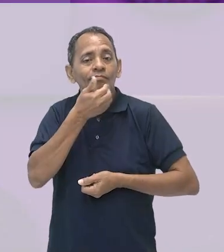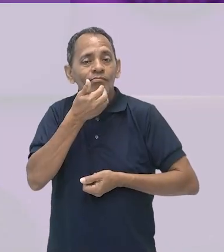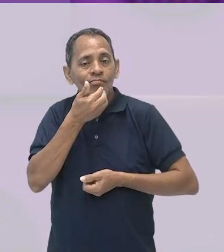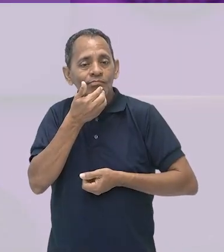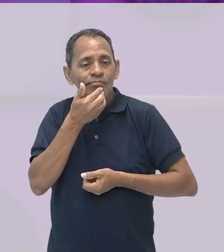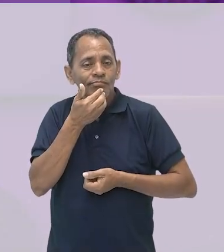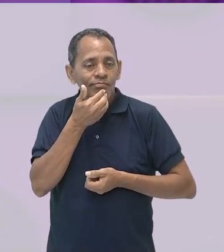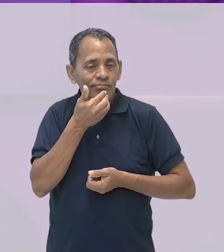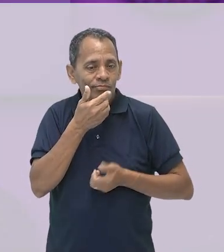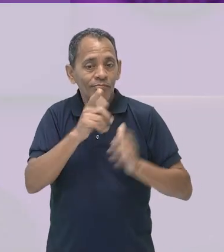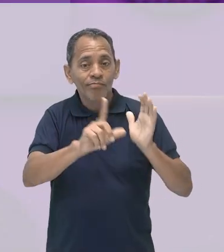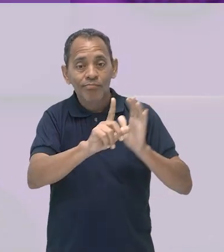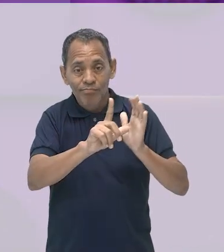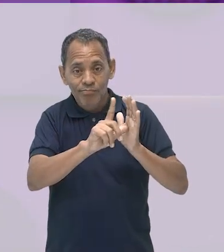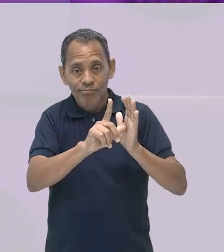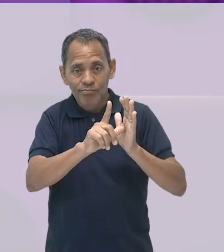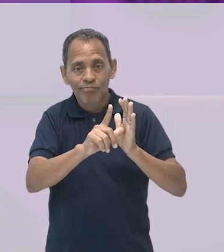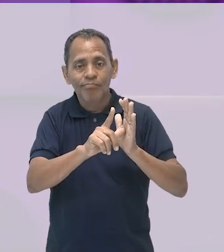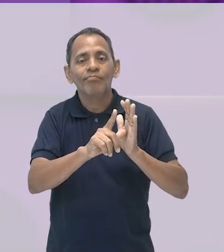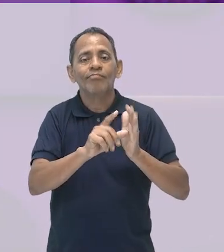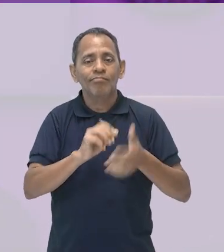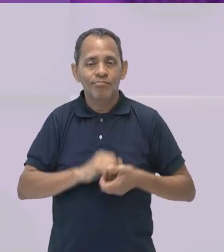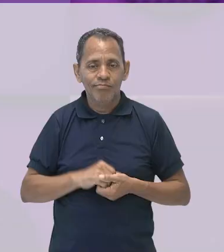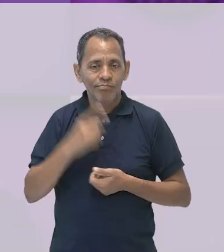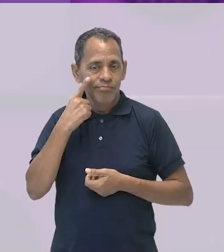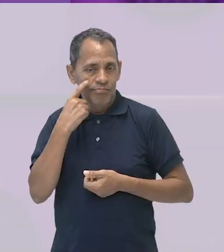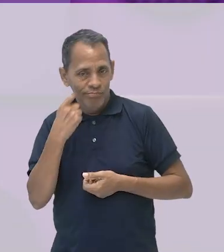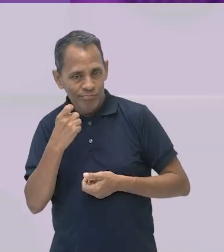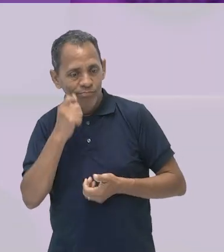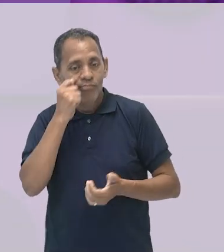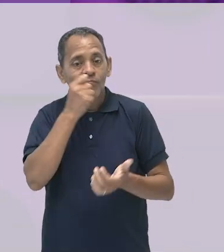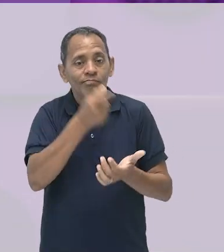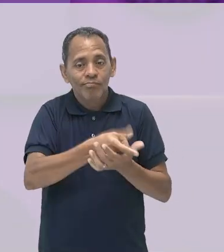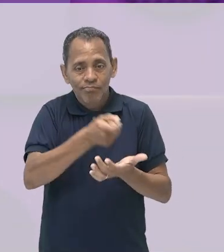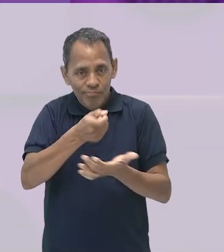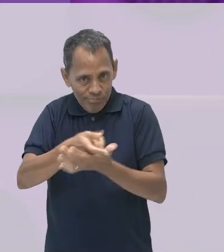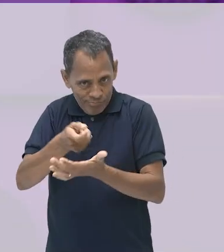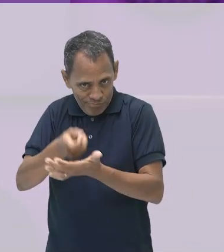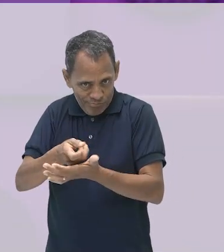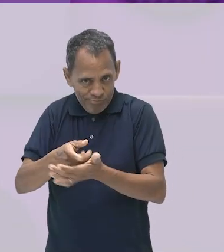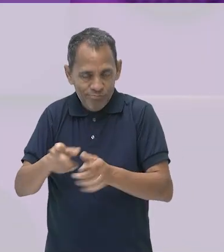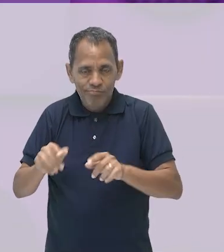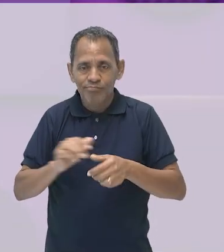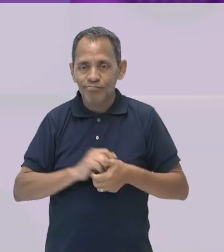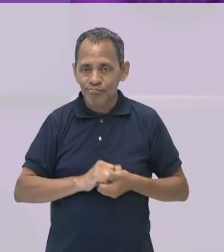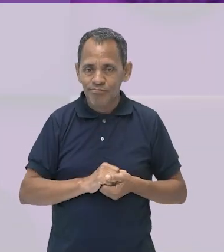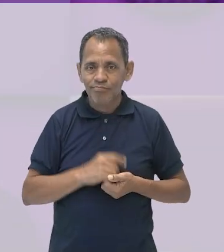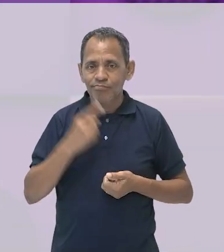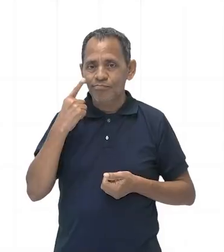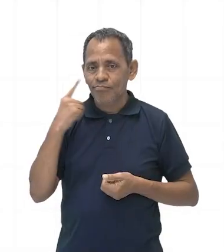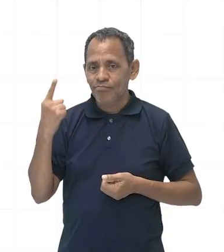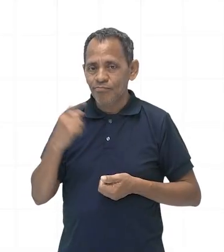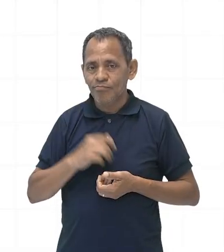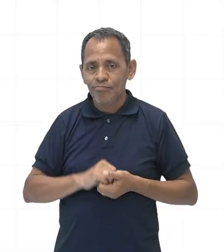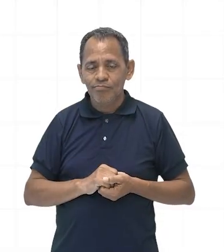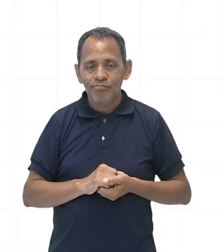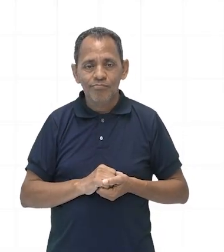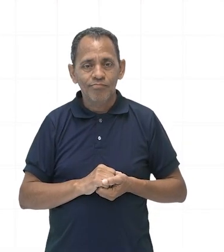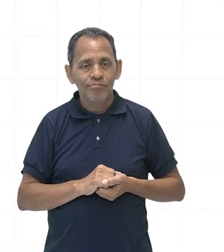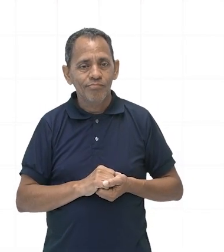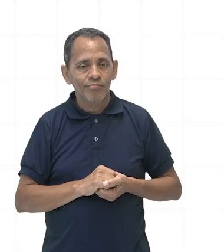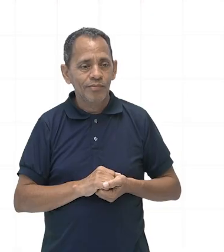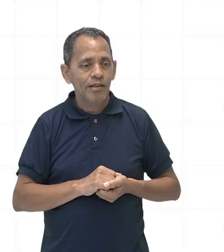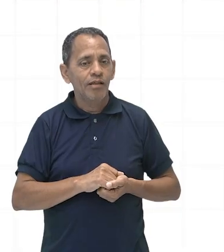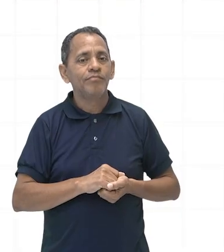a livraria mais interessante para a Jussara fazer essa compra? Beleza? Então, acompanhe comigo na tela.